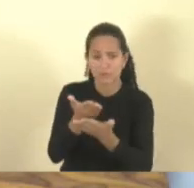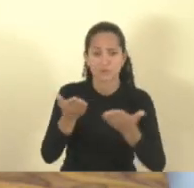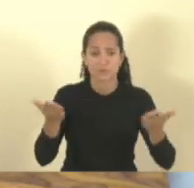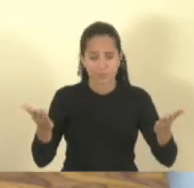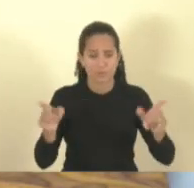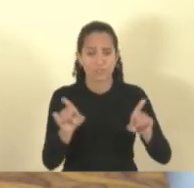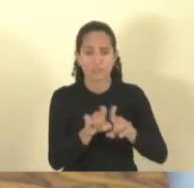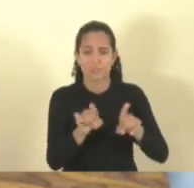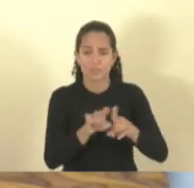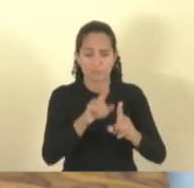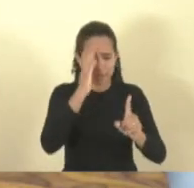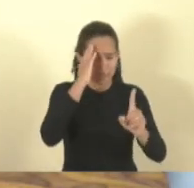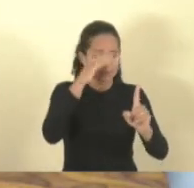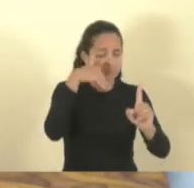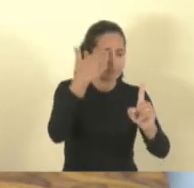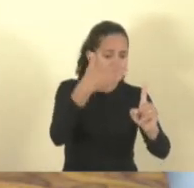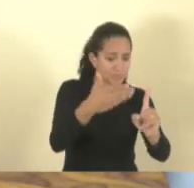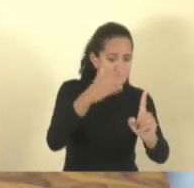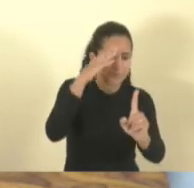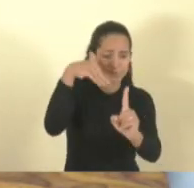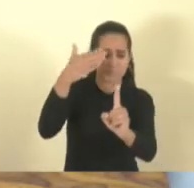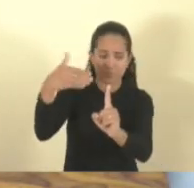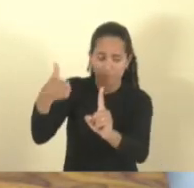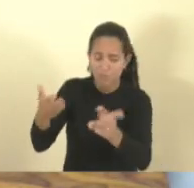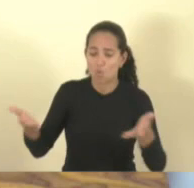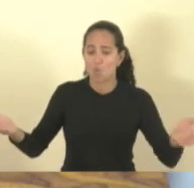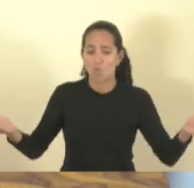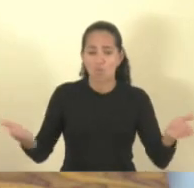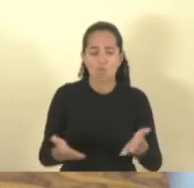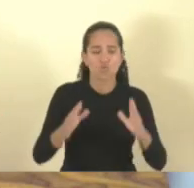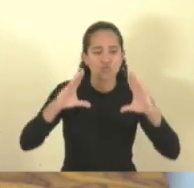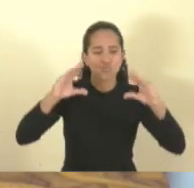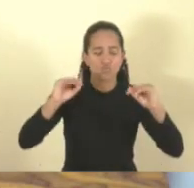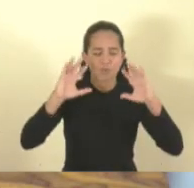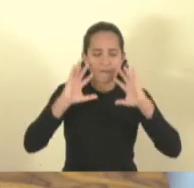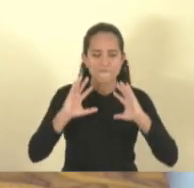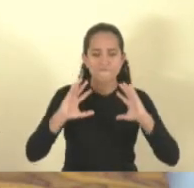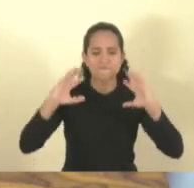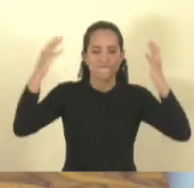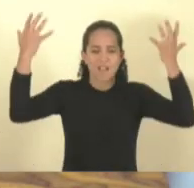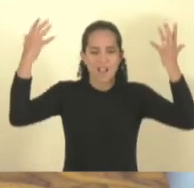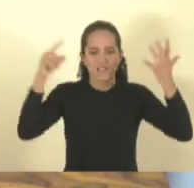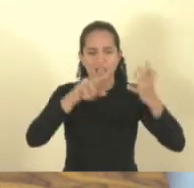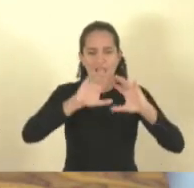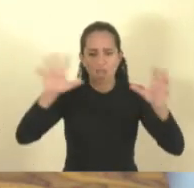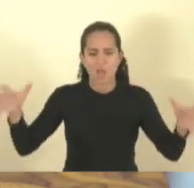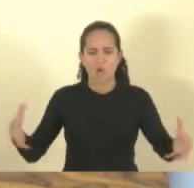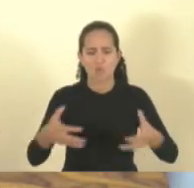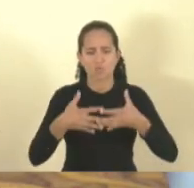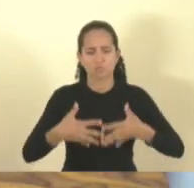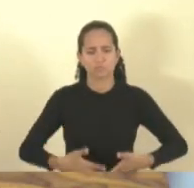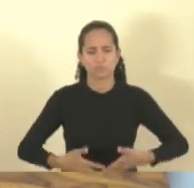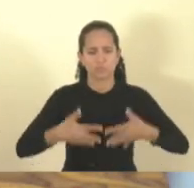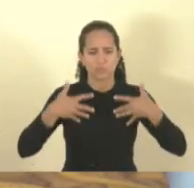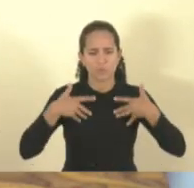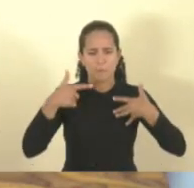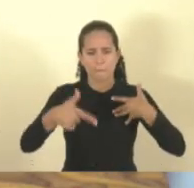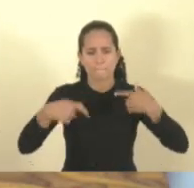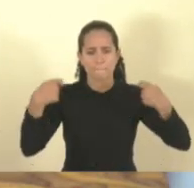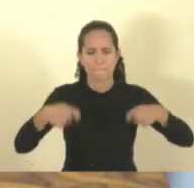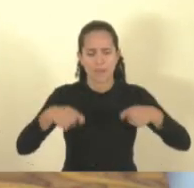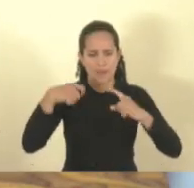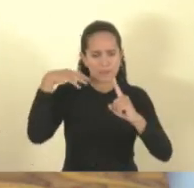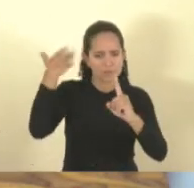aos nossos homenageados nessa noite de festa por uma categoria honrada e que merece as homenagens dessa casa e do